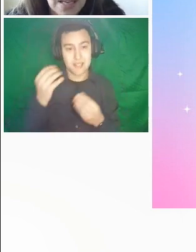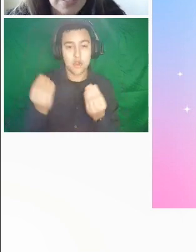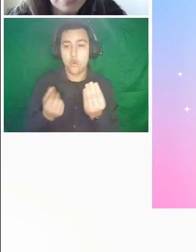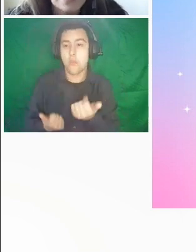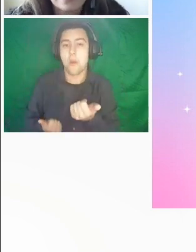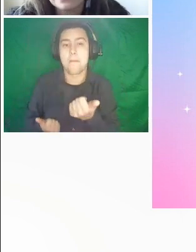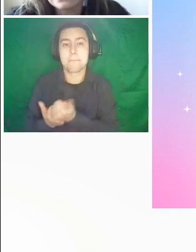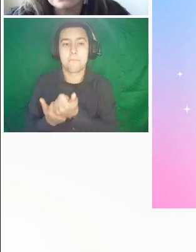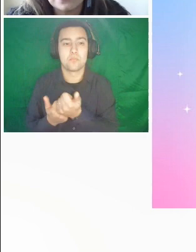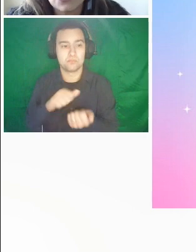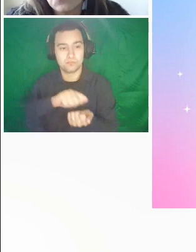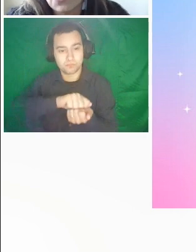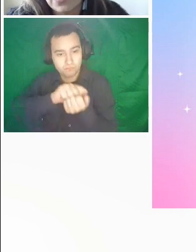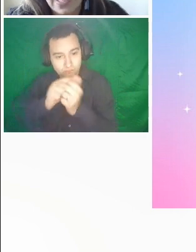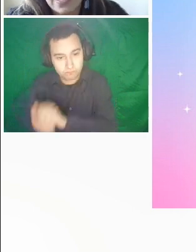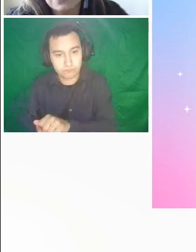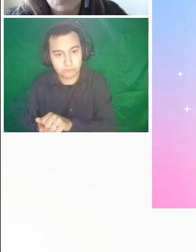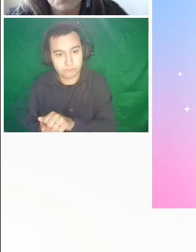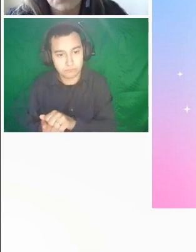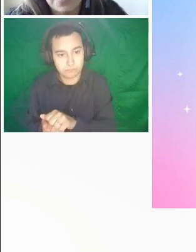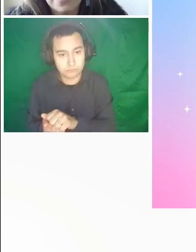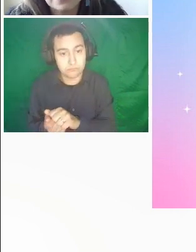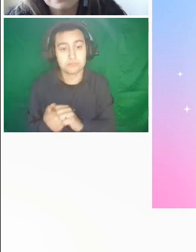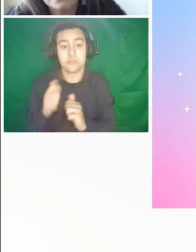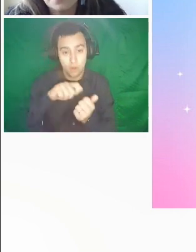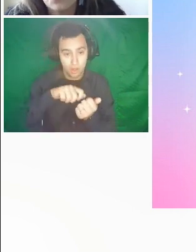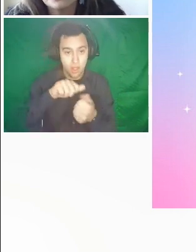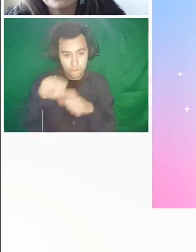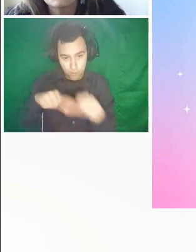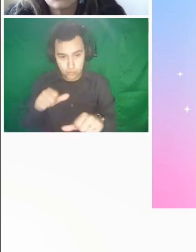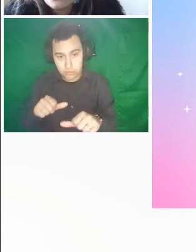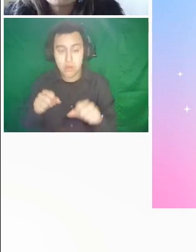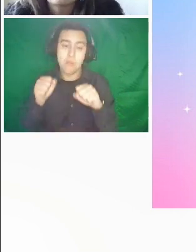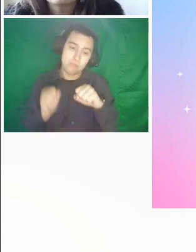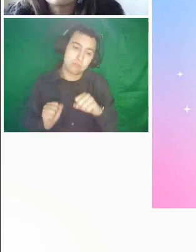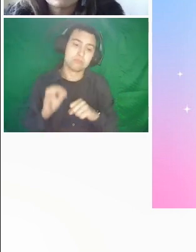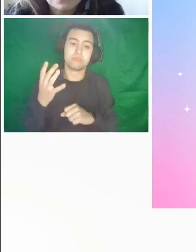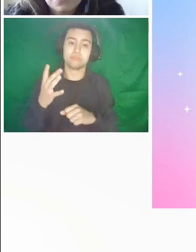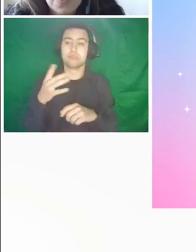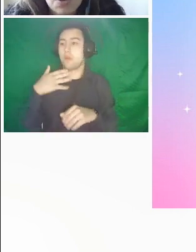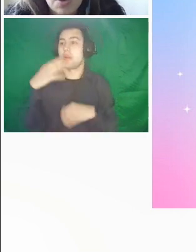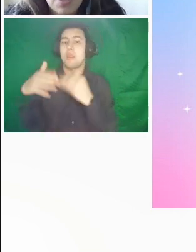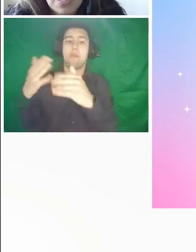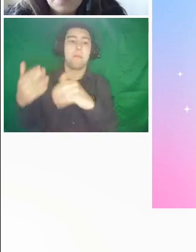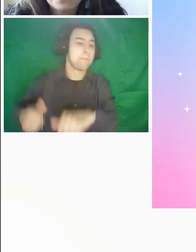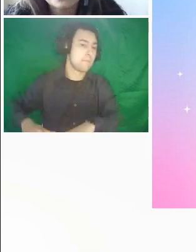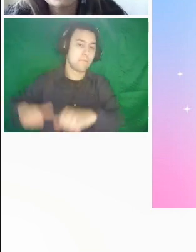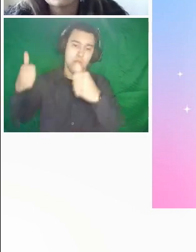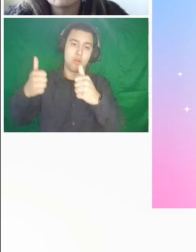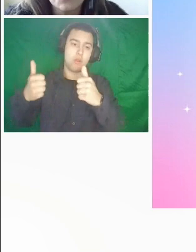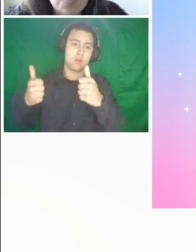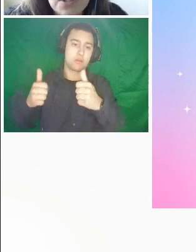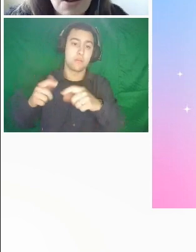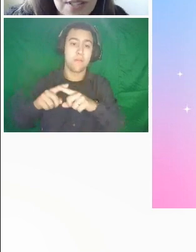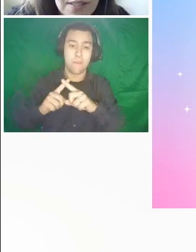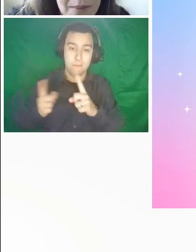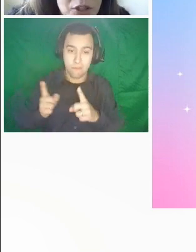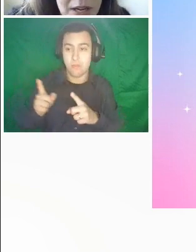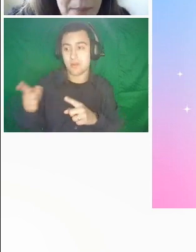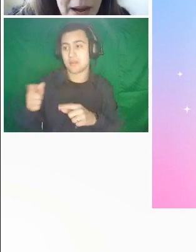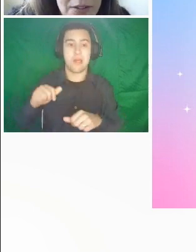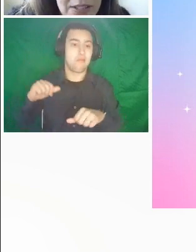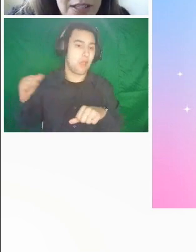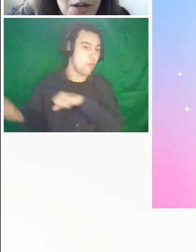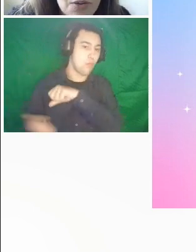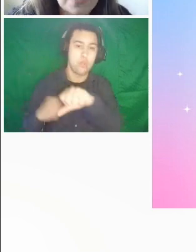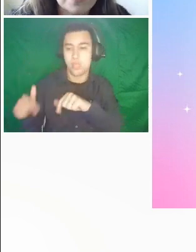mudança essas iniciativas locais como eu falei elas até podem gerar algum resultado satisfatório mas elas não vão mudar o sistema